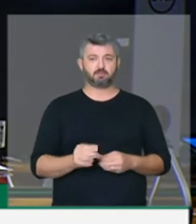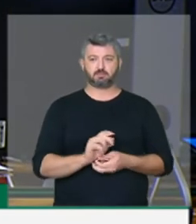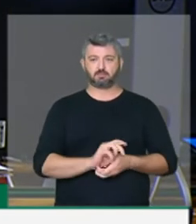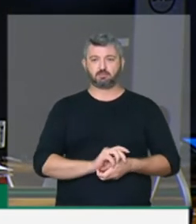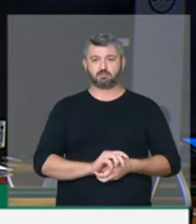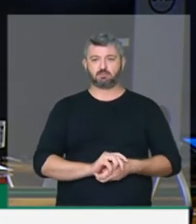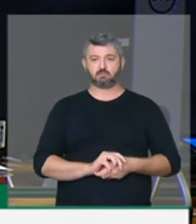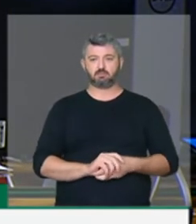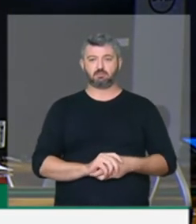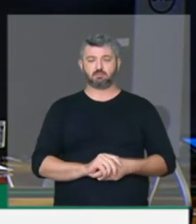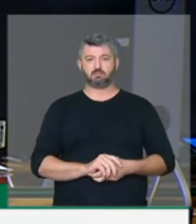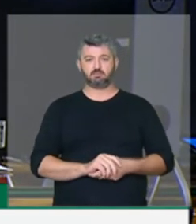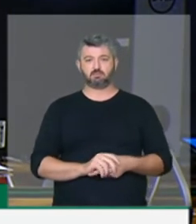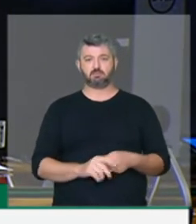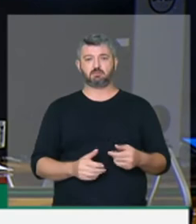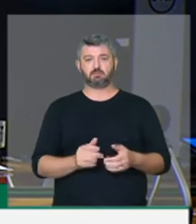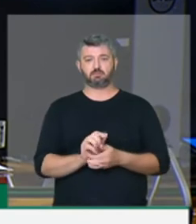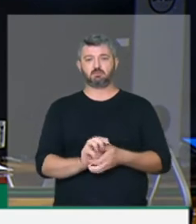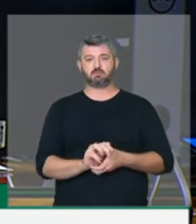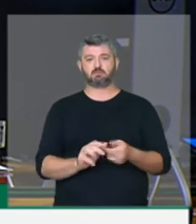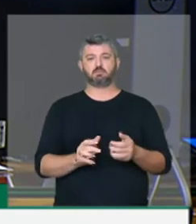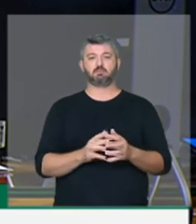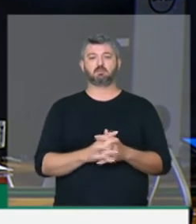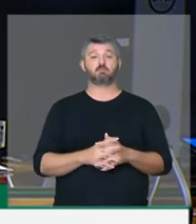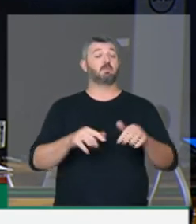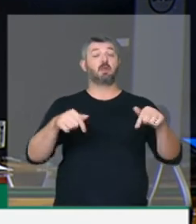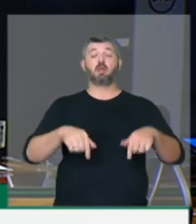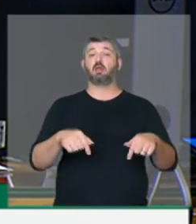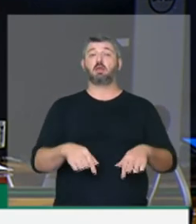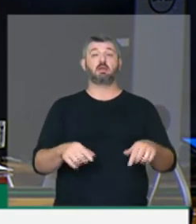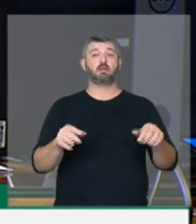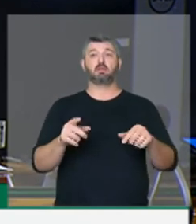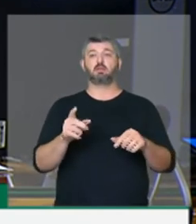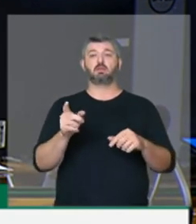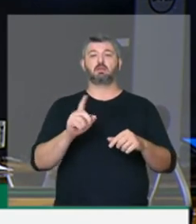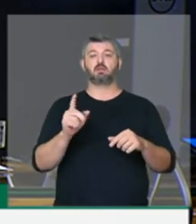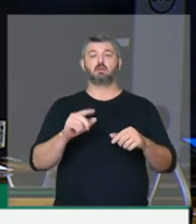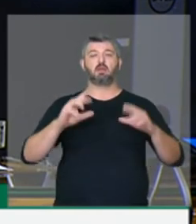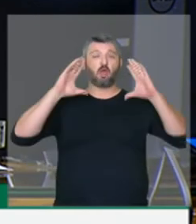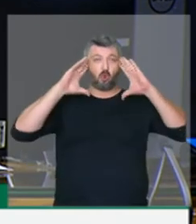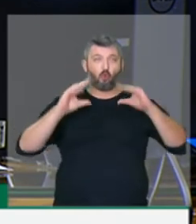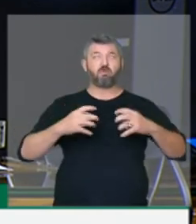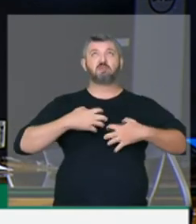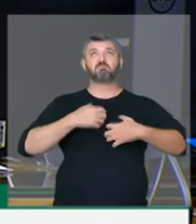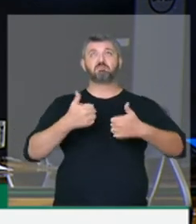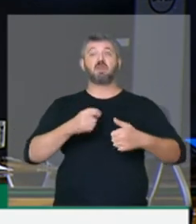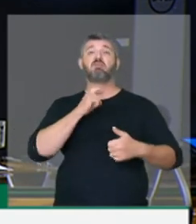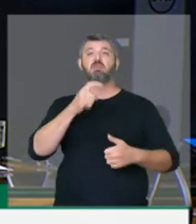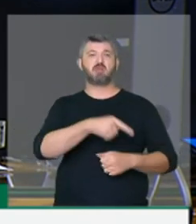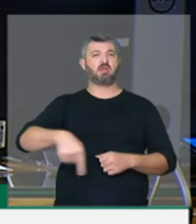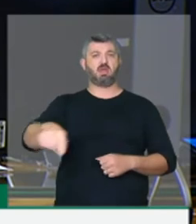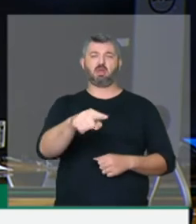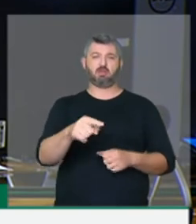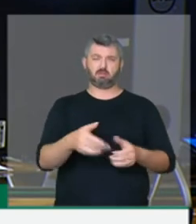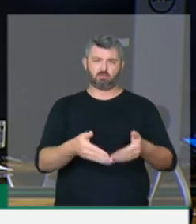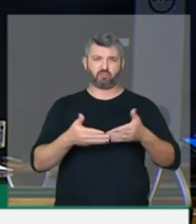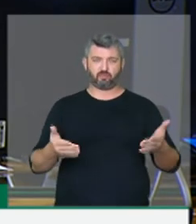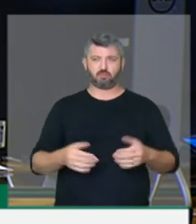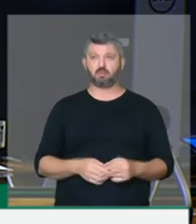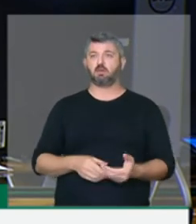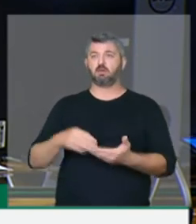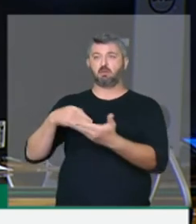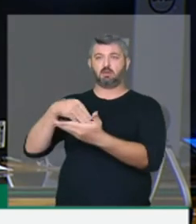sessão... Eu iria cobrar isso, o rito que foi essa sessão não dá ontem. Essa sessão não dá conforto a nenhum deputado. Deputada Maria